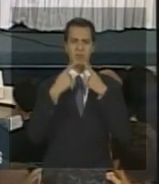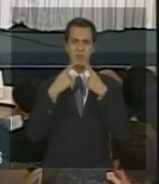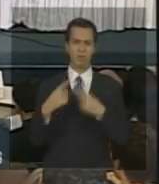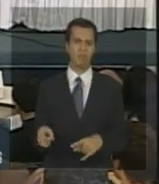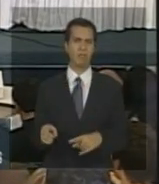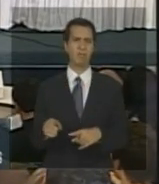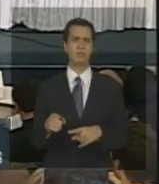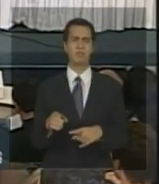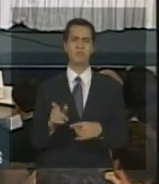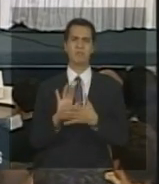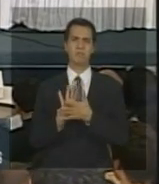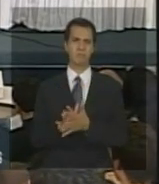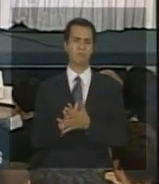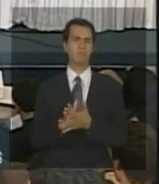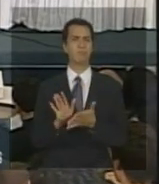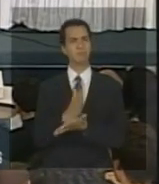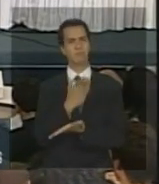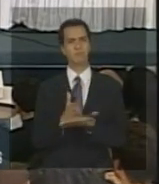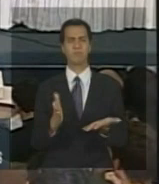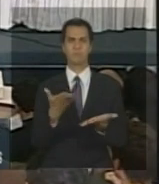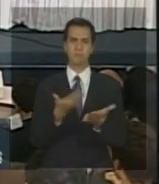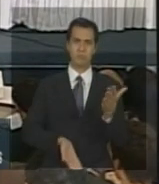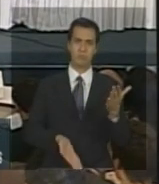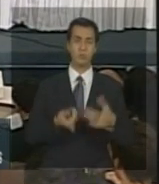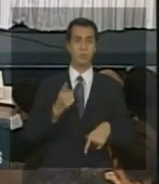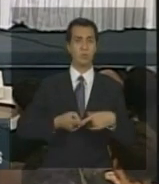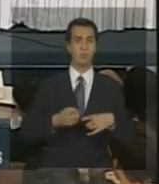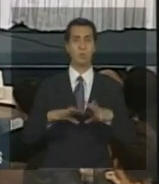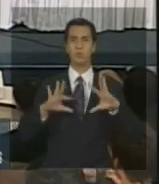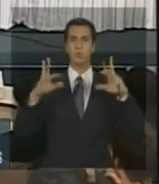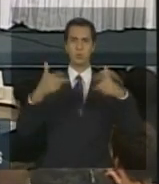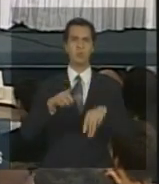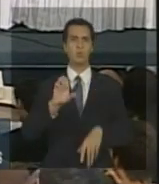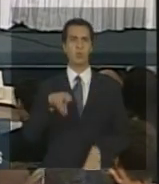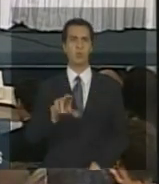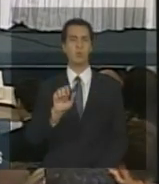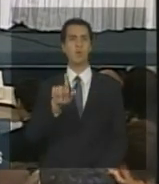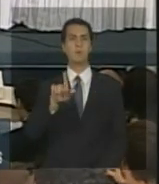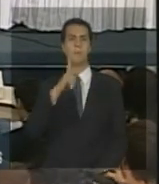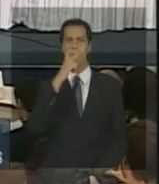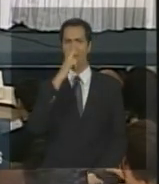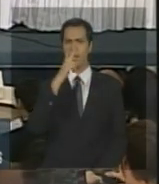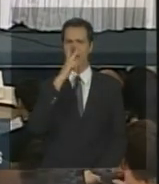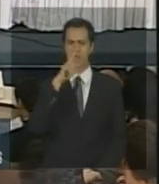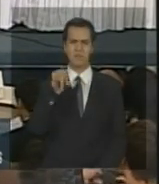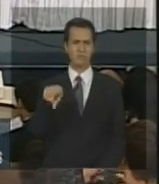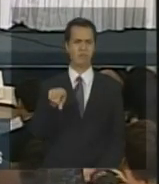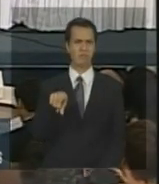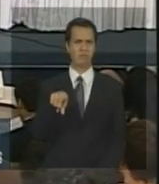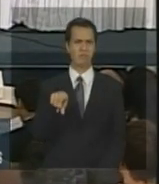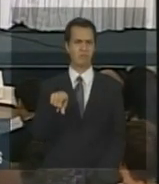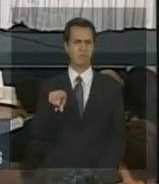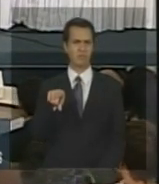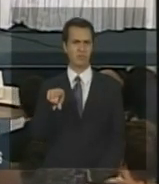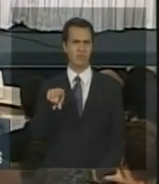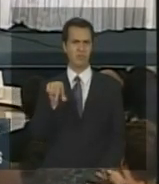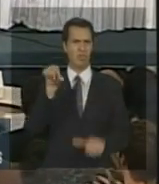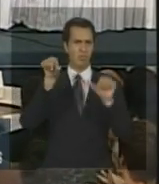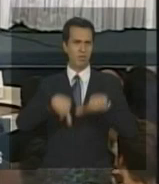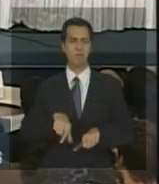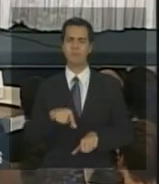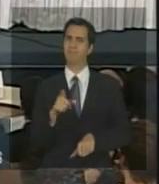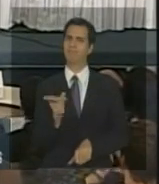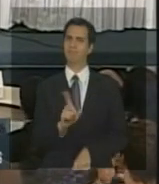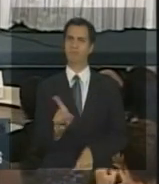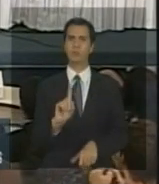injustos, colocando todas as organizações como se elas fossem idênticas e